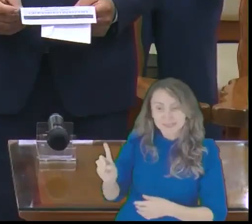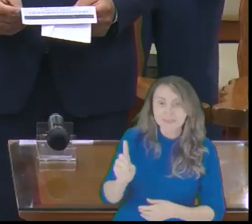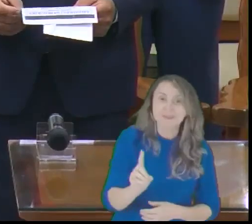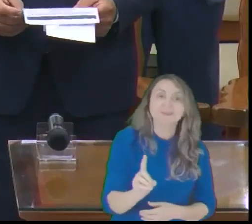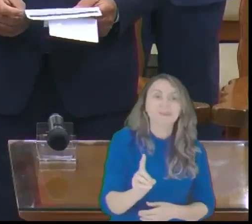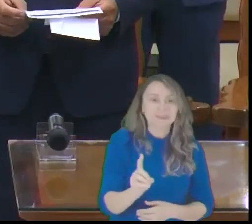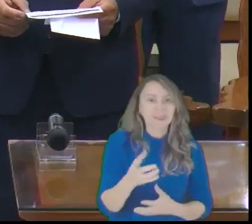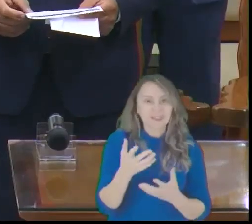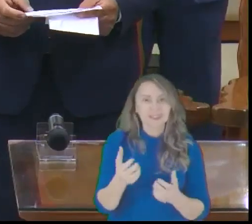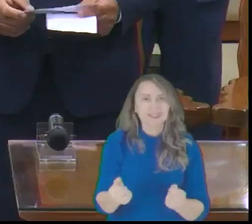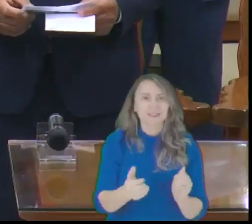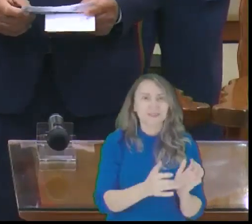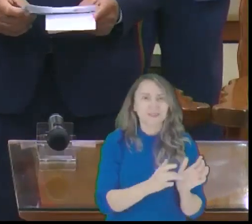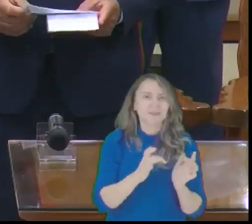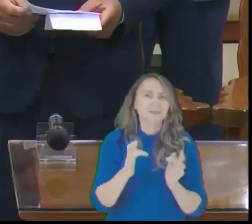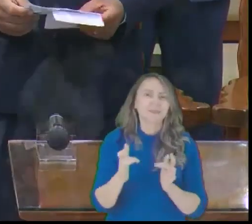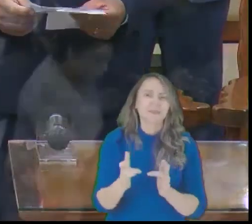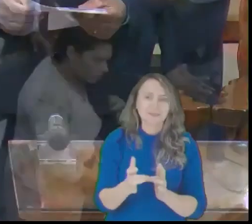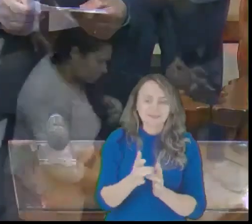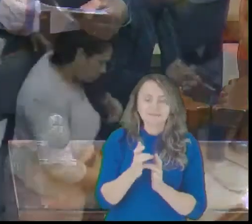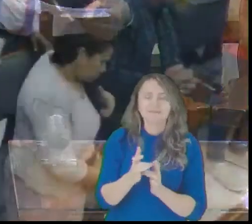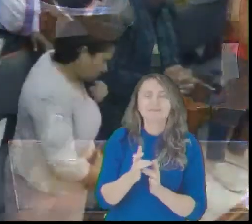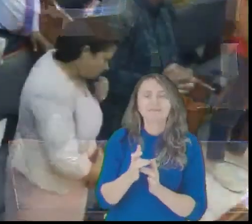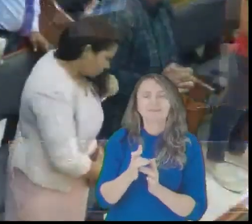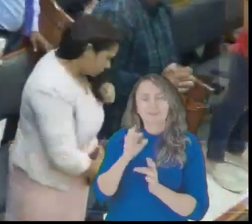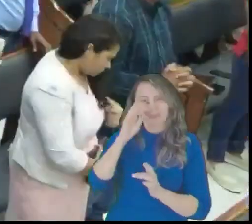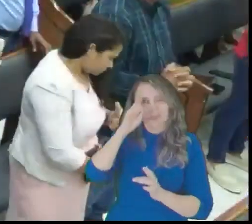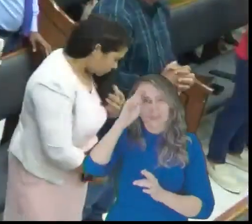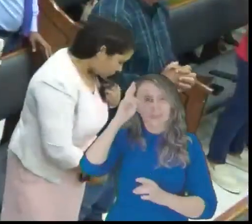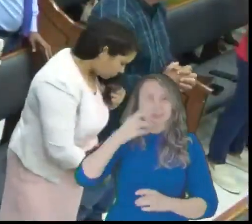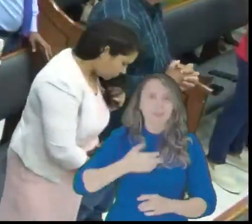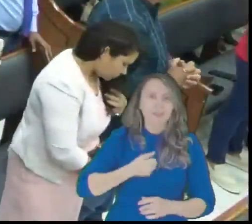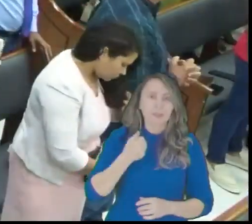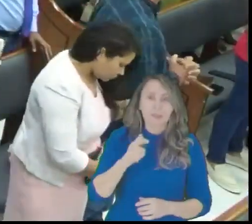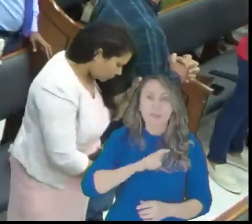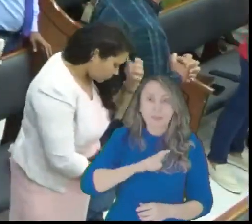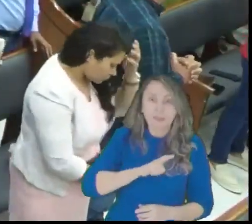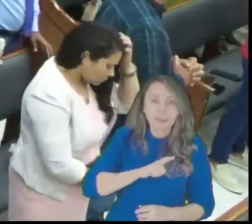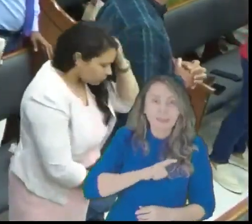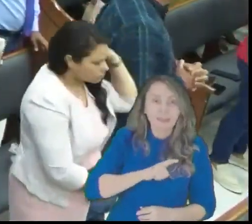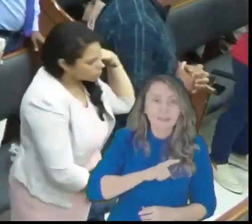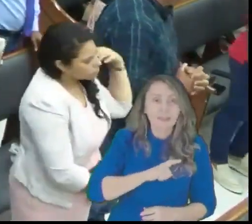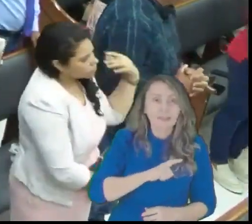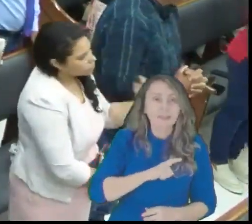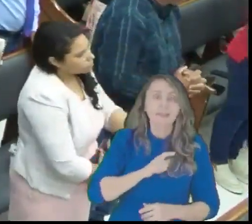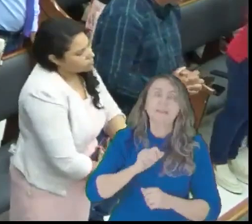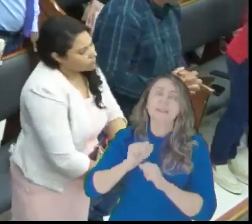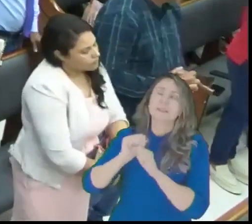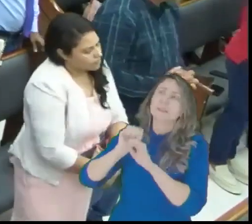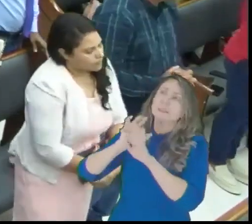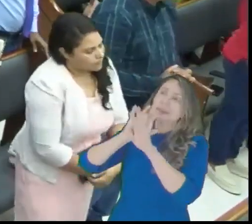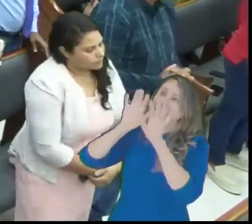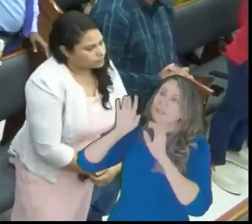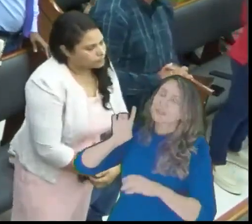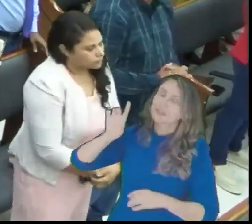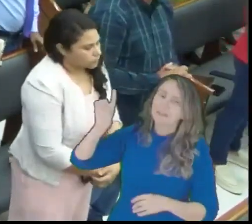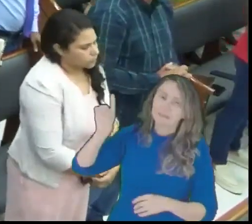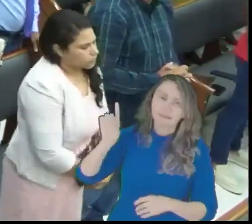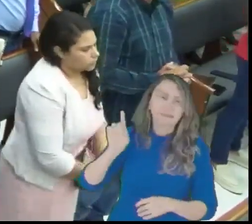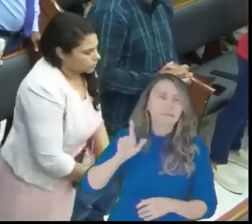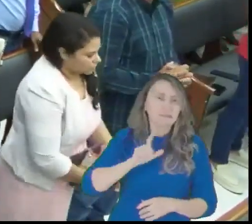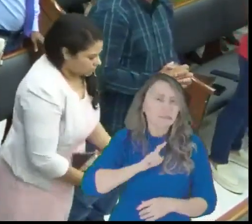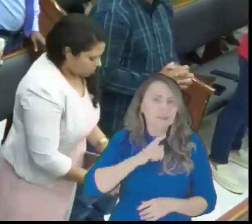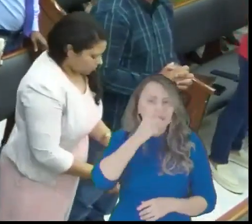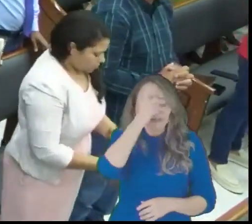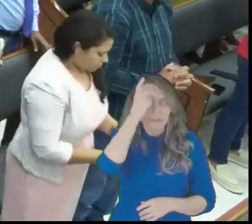frente. Receber a Jesus como Salvador. Tem alguém? Glória a Deus. Tem alguém que deseja entregar